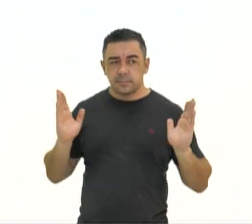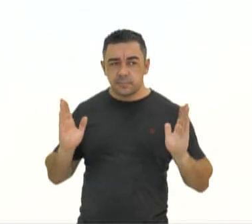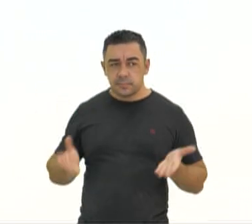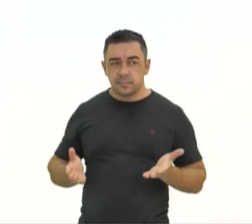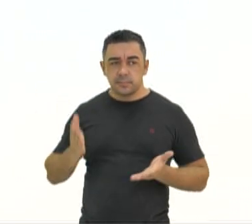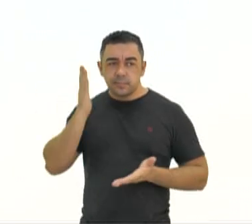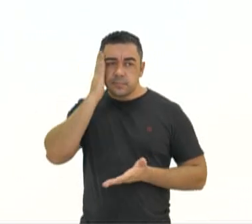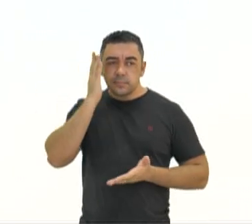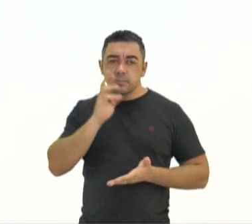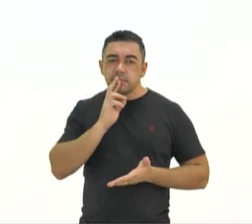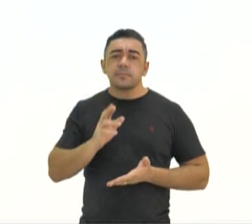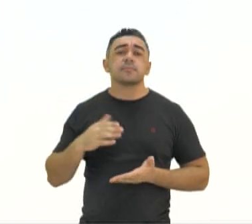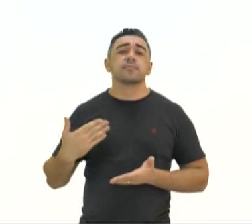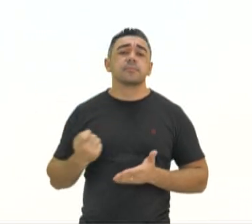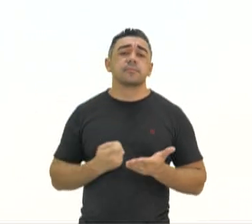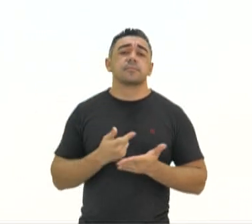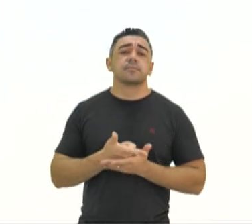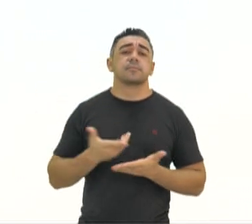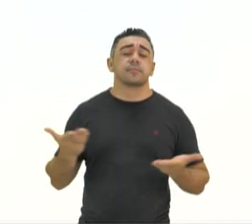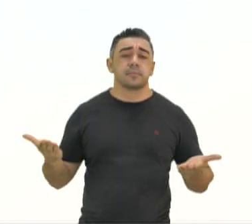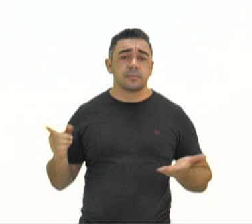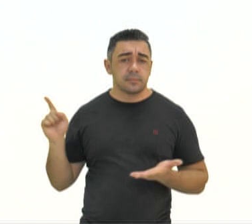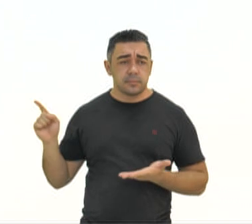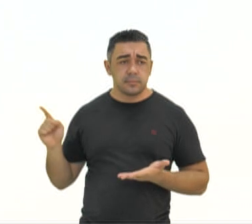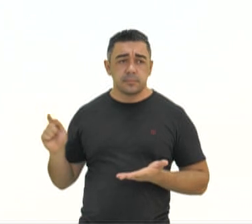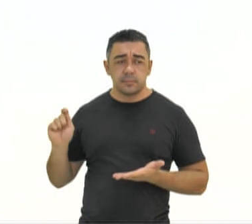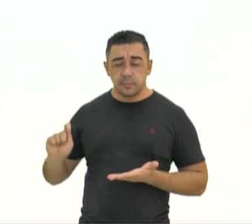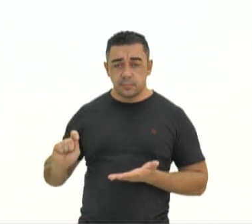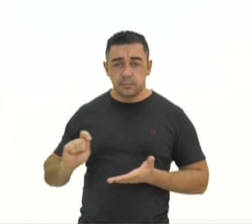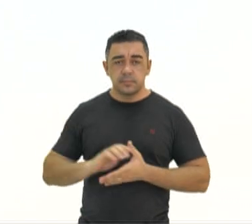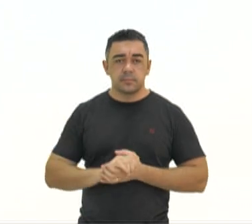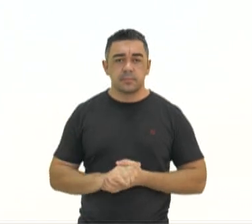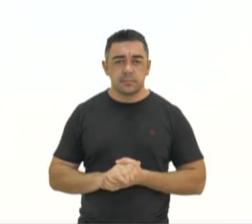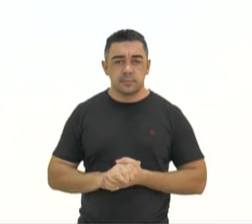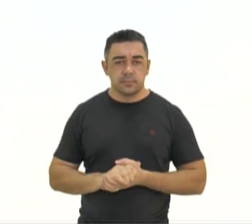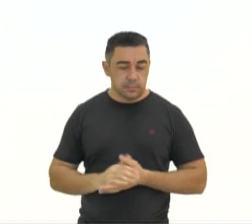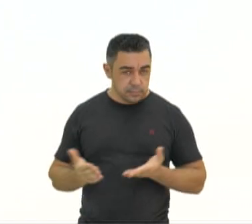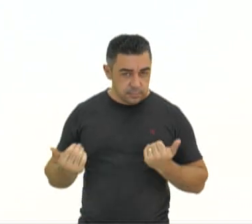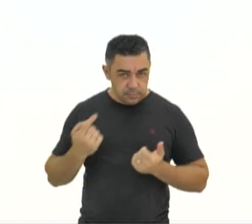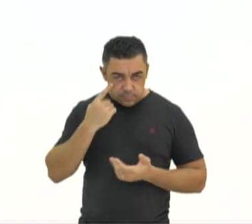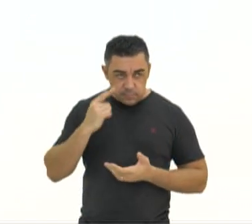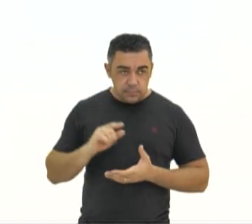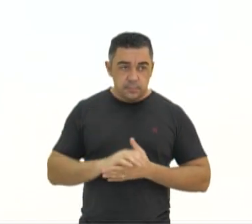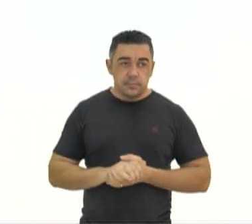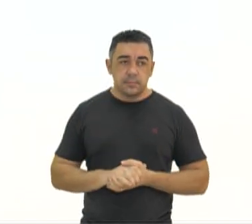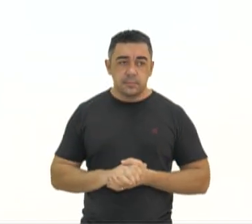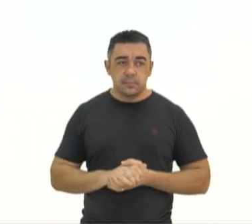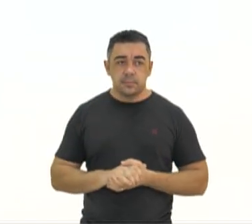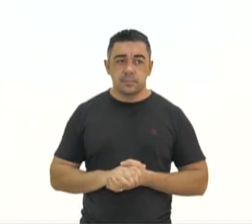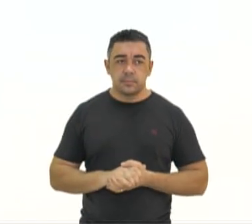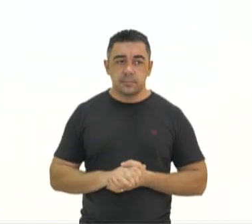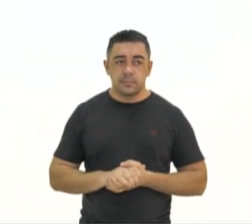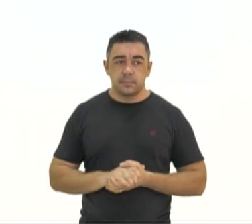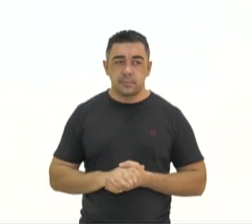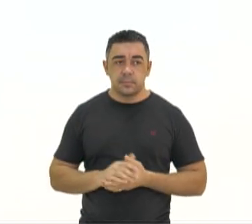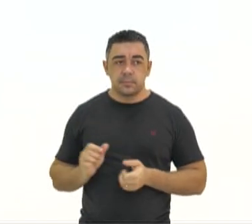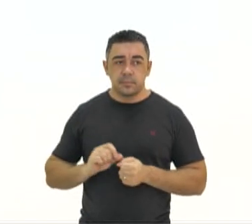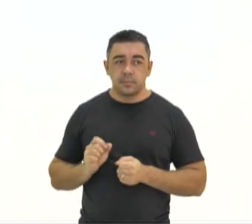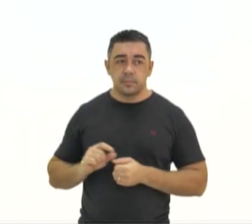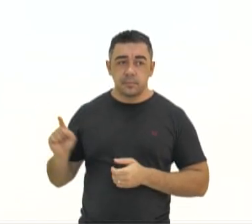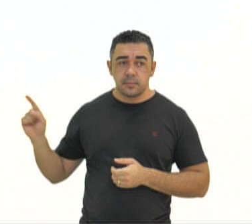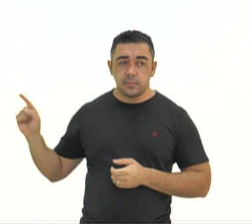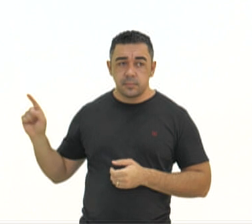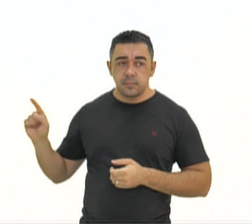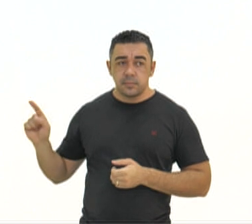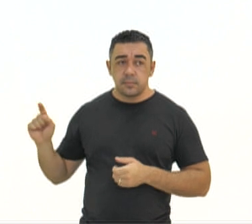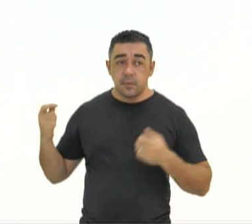tem a resposta, que qual é o preço do artigo A. Então, vamos lá resolver esse sistema aí. Resolvendo o sistema,